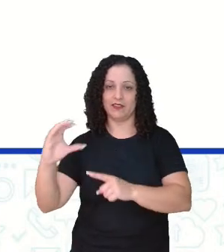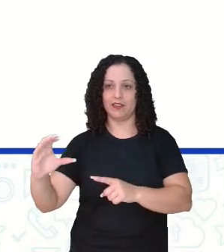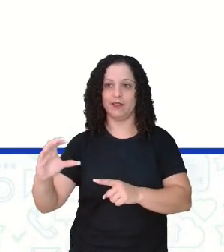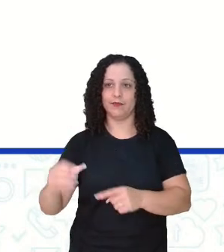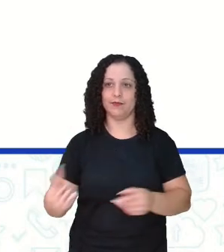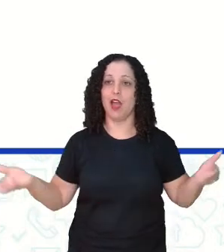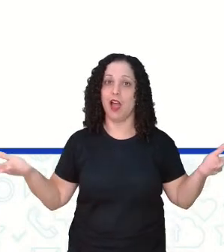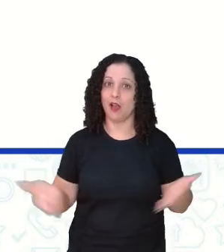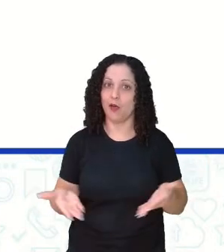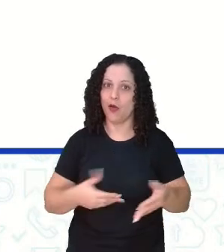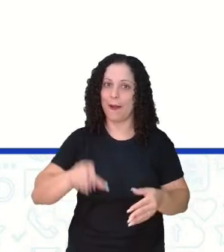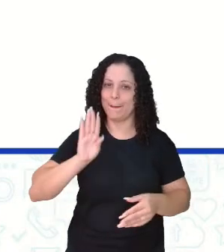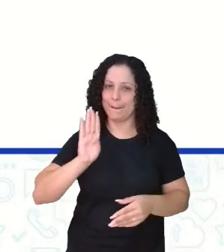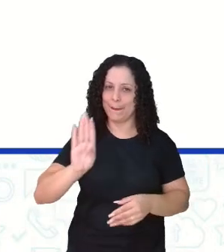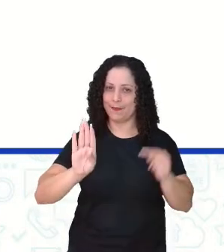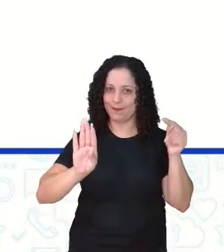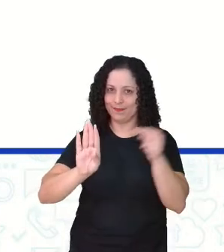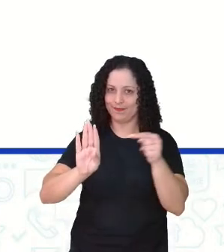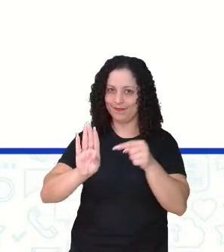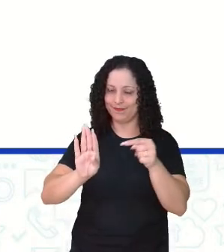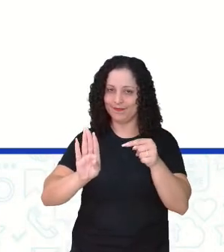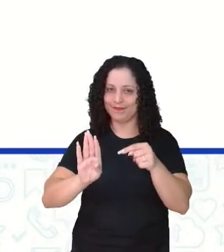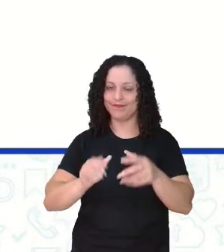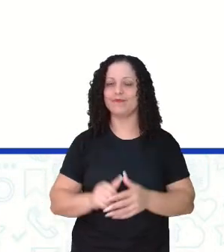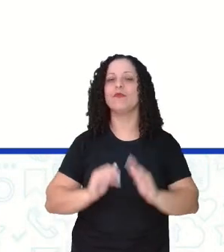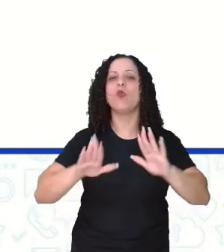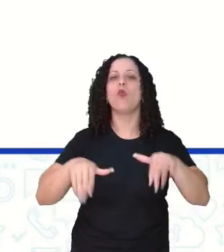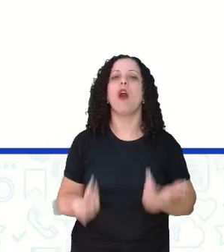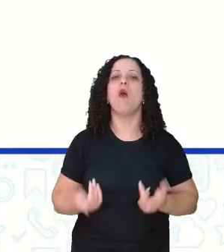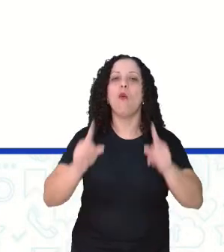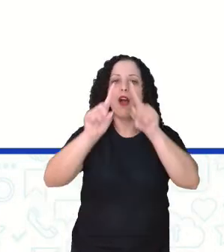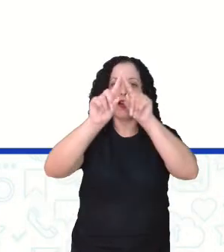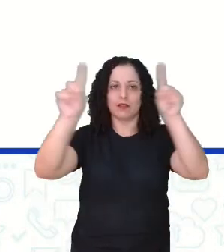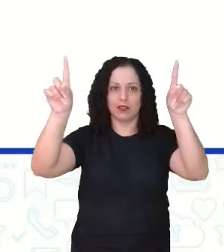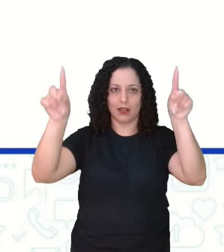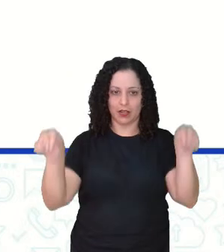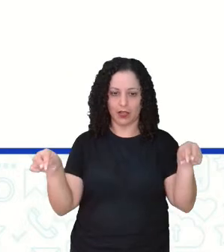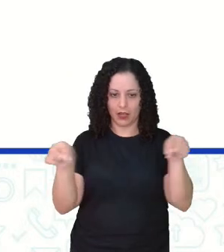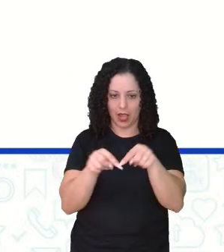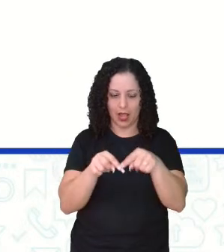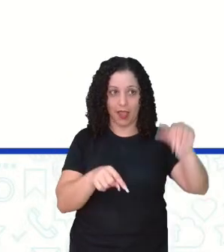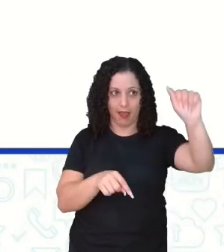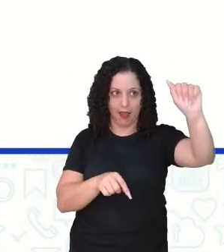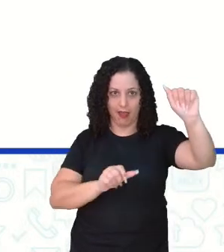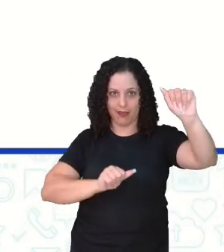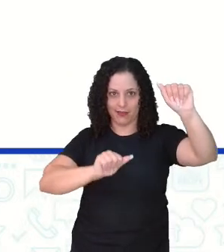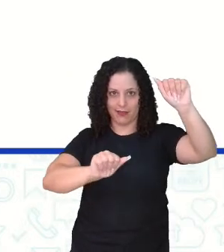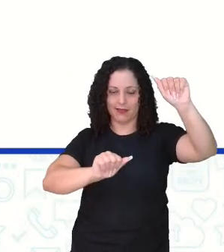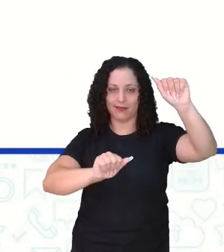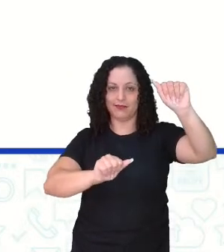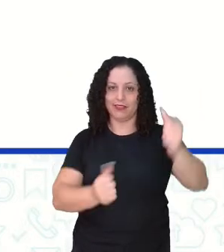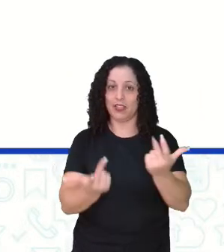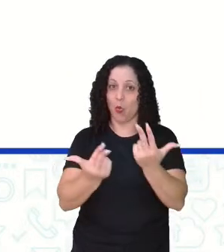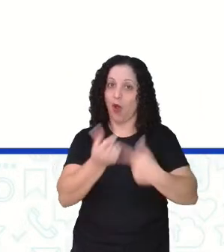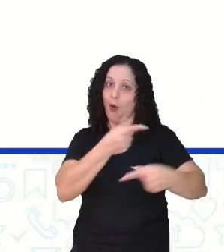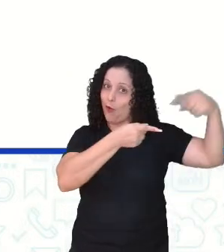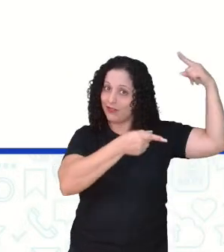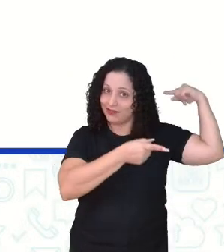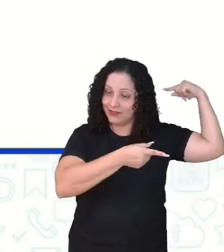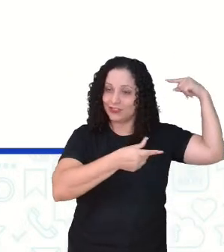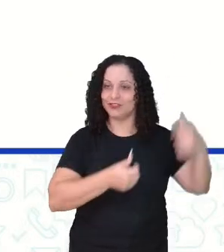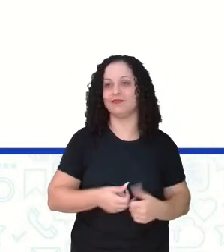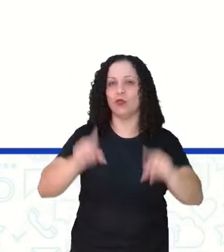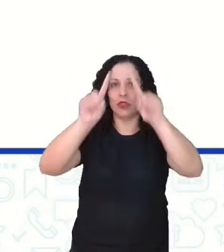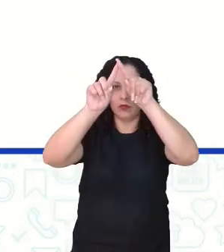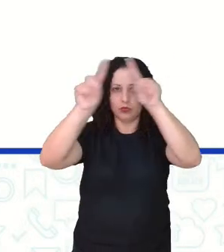bom? Eu quero encontrar a área do gramado. O gramado, ele é um quadrado. Mesma coisa do exemplo anterior. Então, eu vou ter